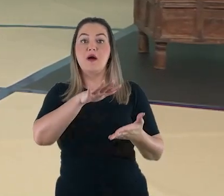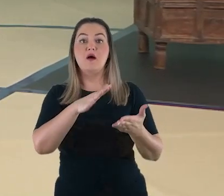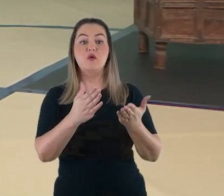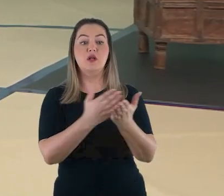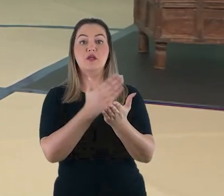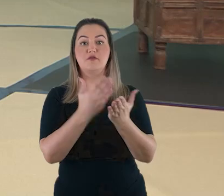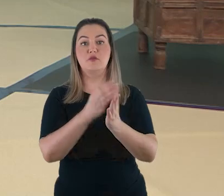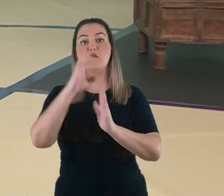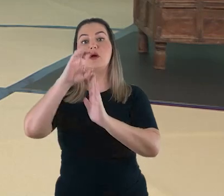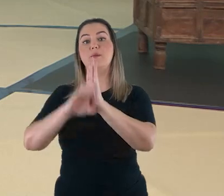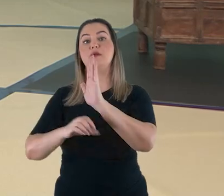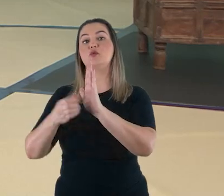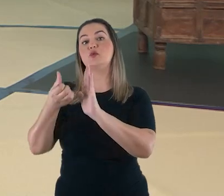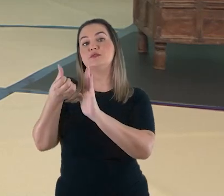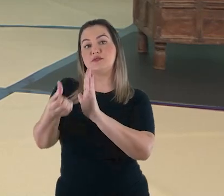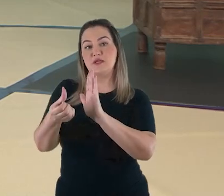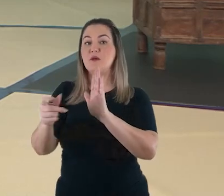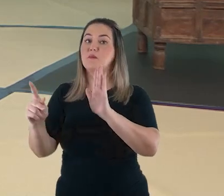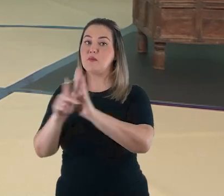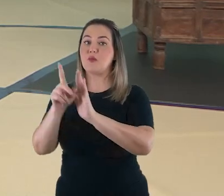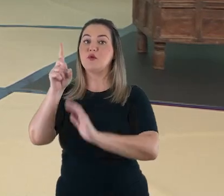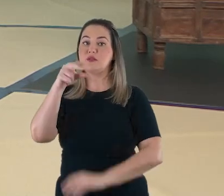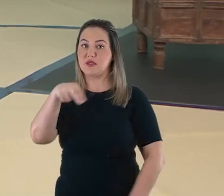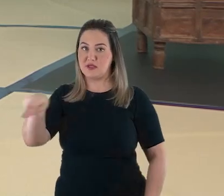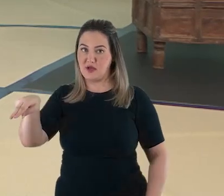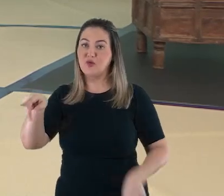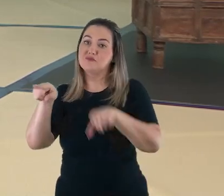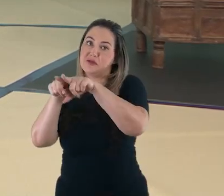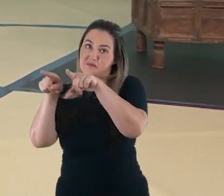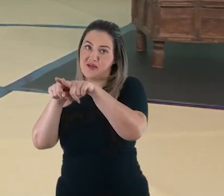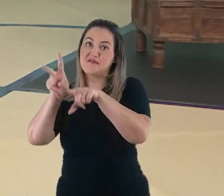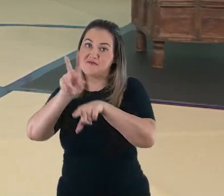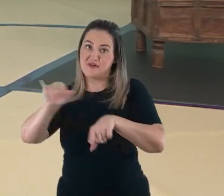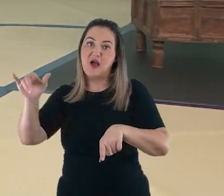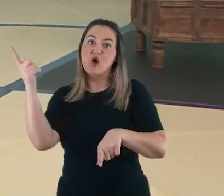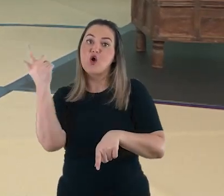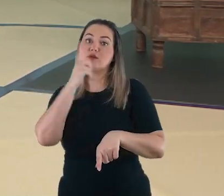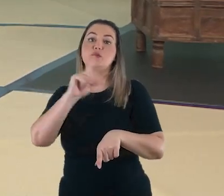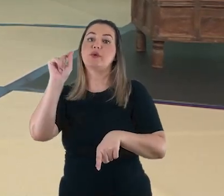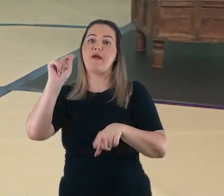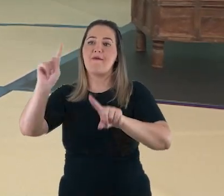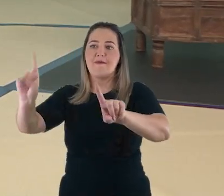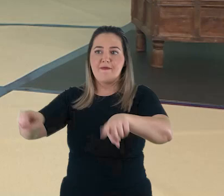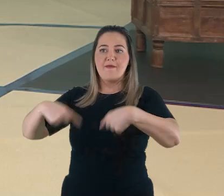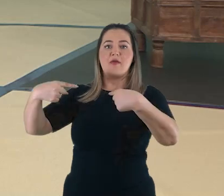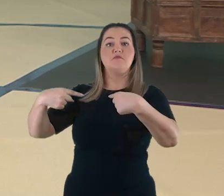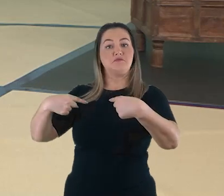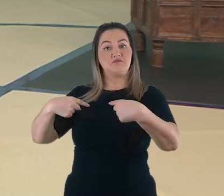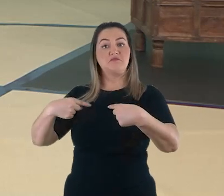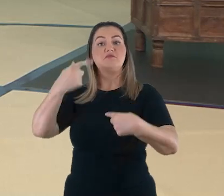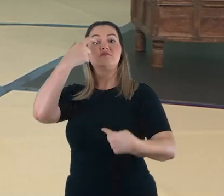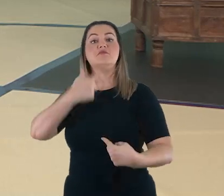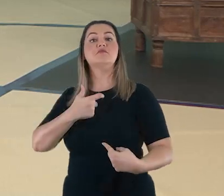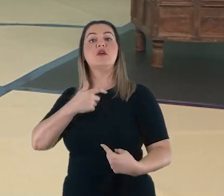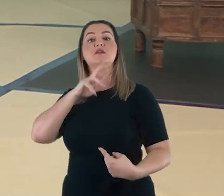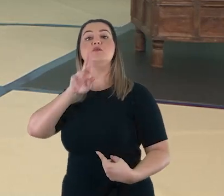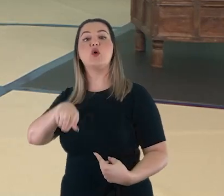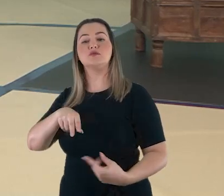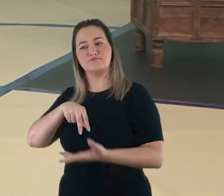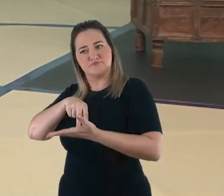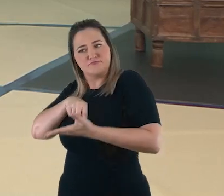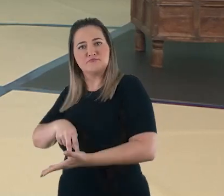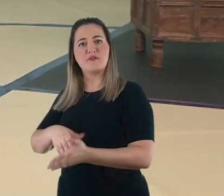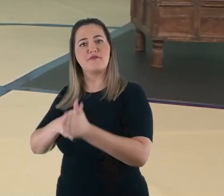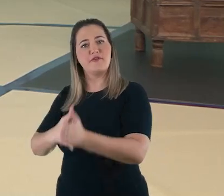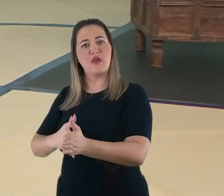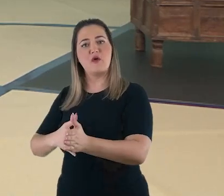no capítulo 6, o próprio Daniel vai enfrentar uma provação semelhante e, em virtude de sua fidelidade, ele será lançado na cova